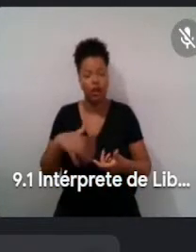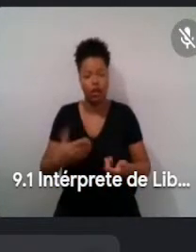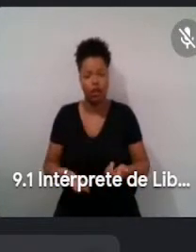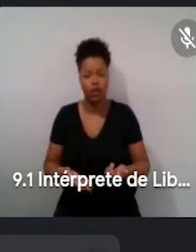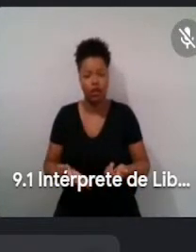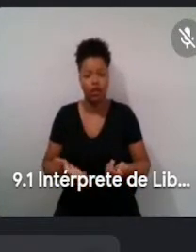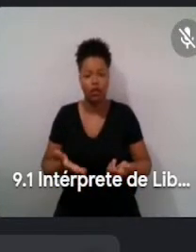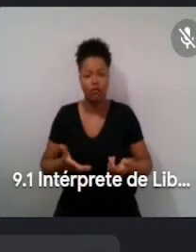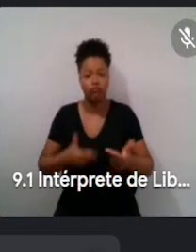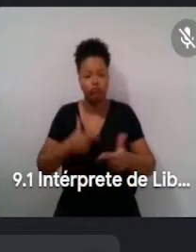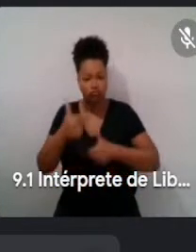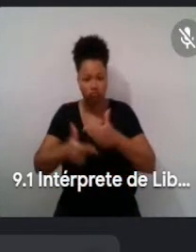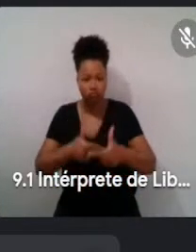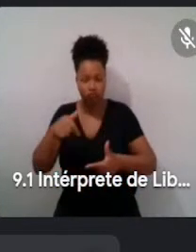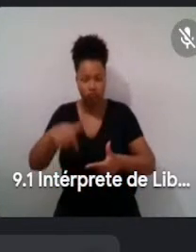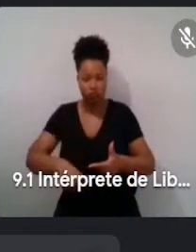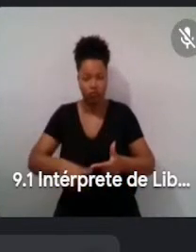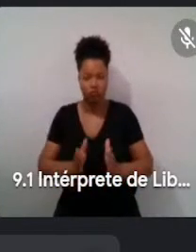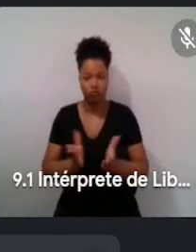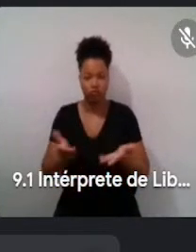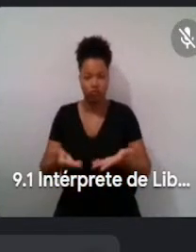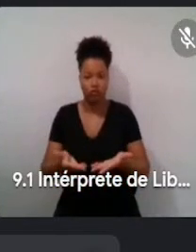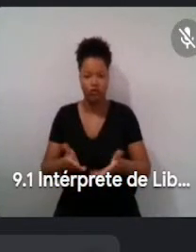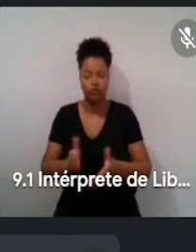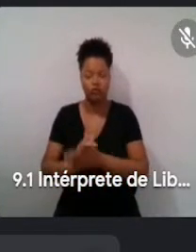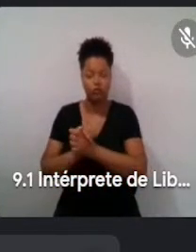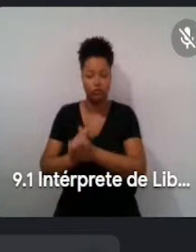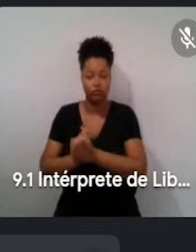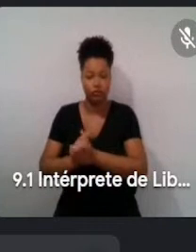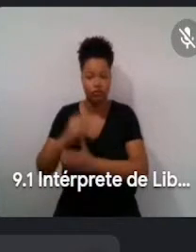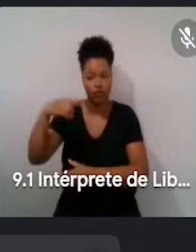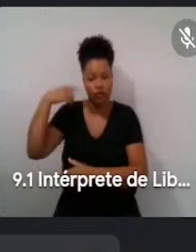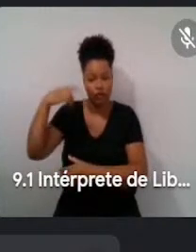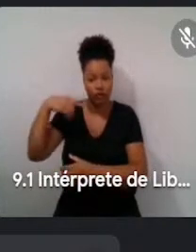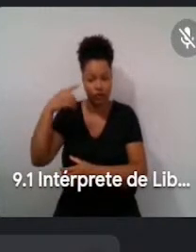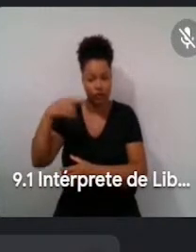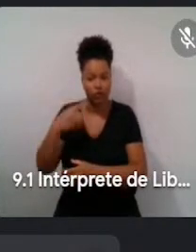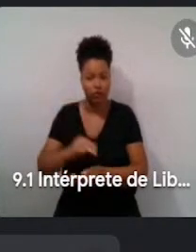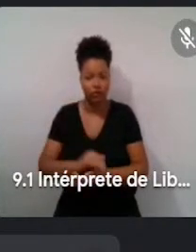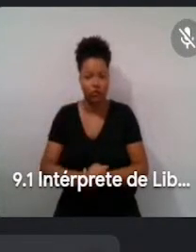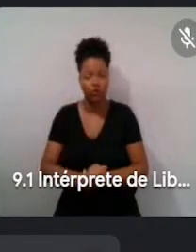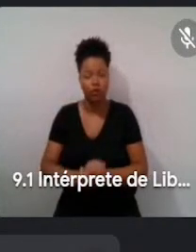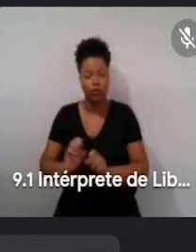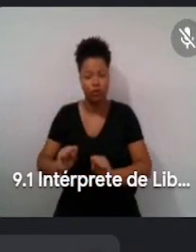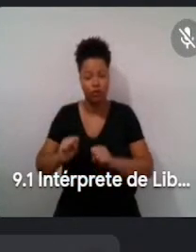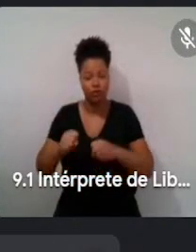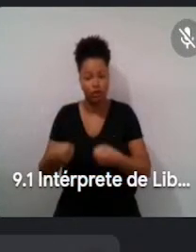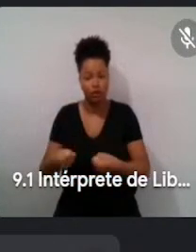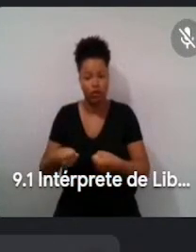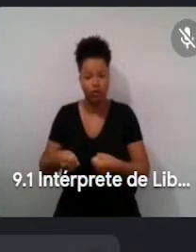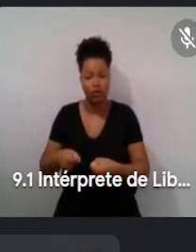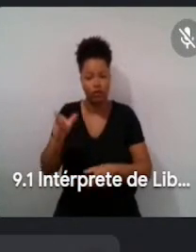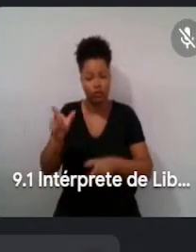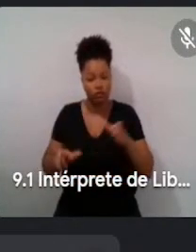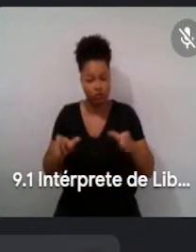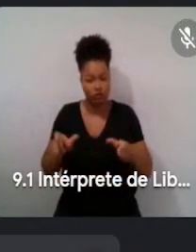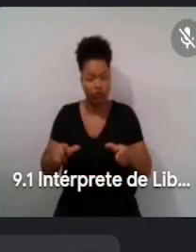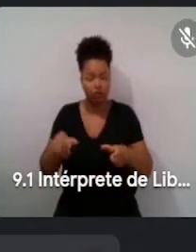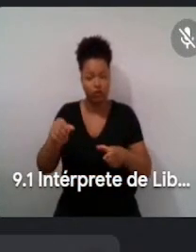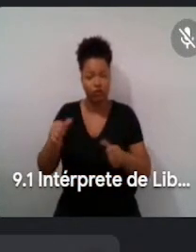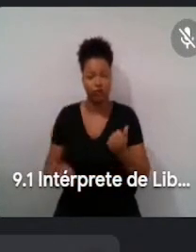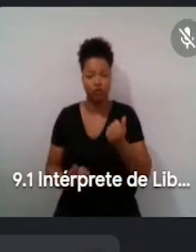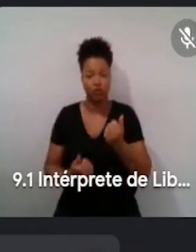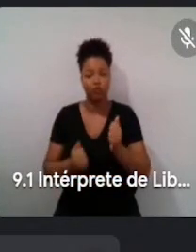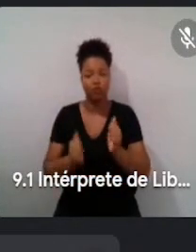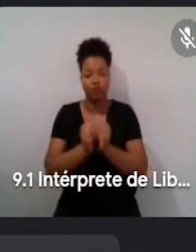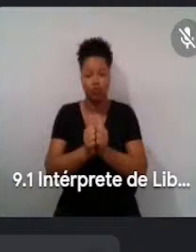aos ilustres advogados, pela forma escorreita com que defende seus constituintes junto a essa corte. E